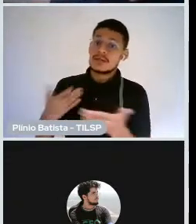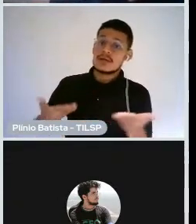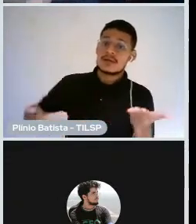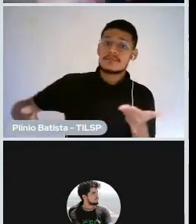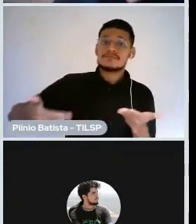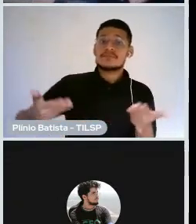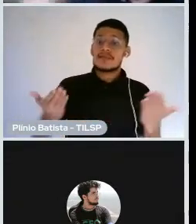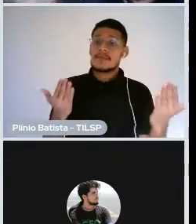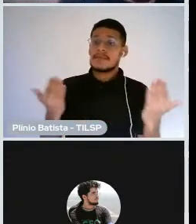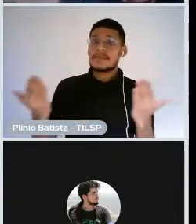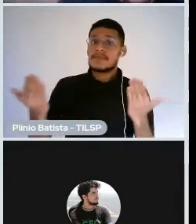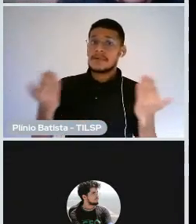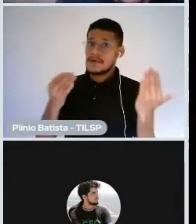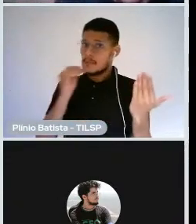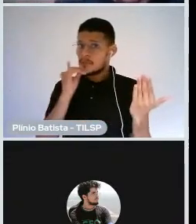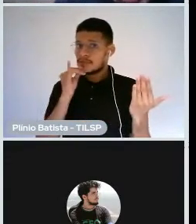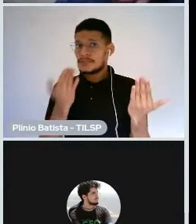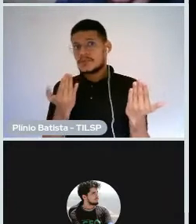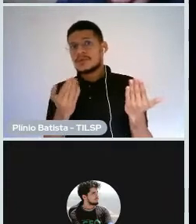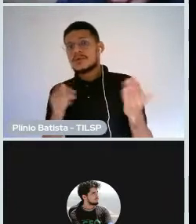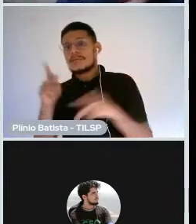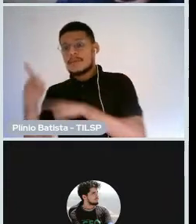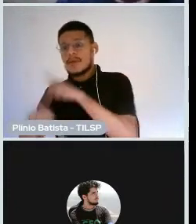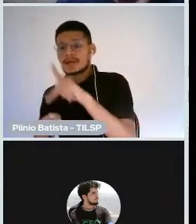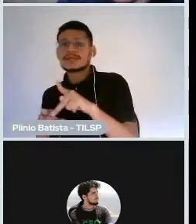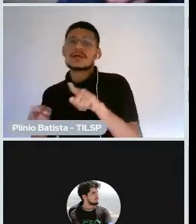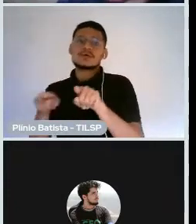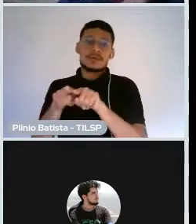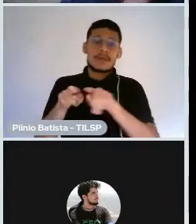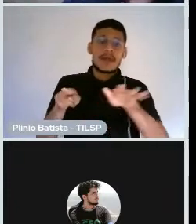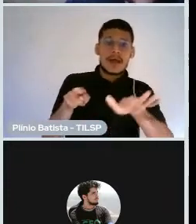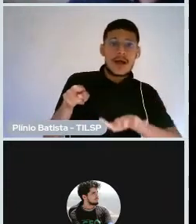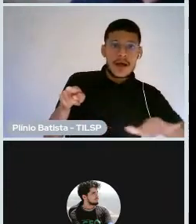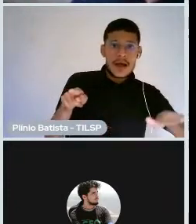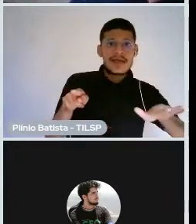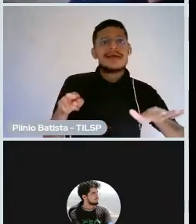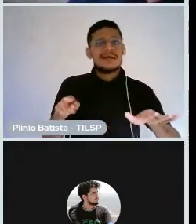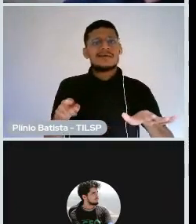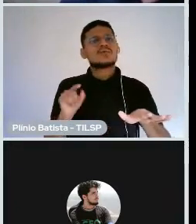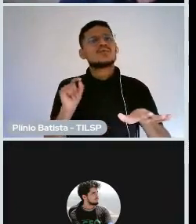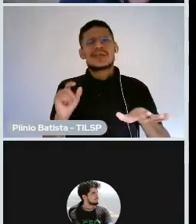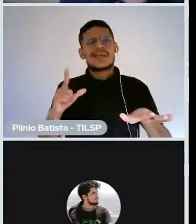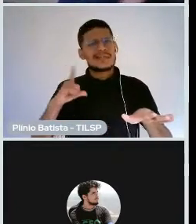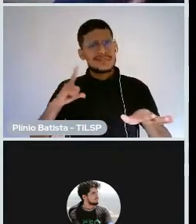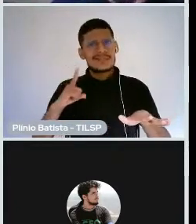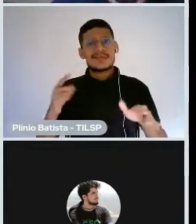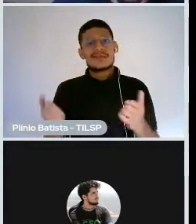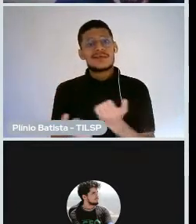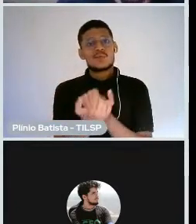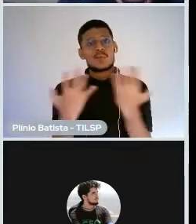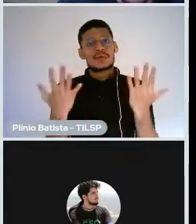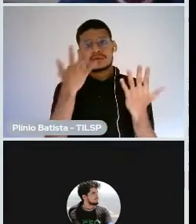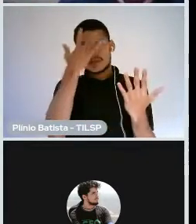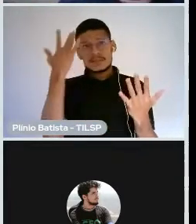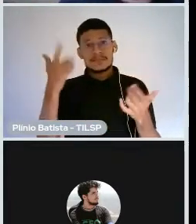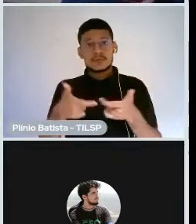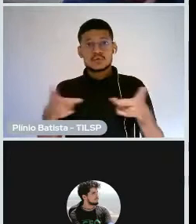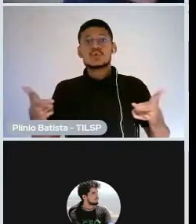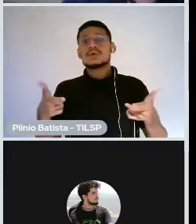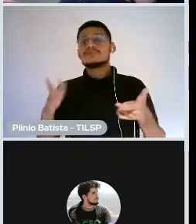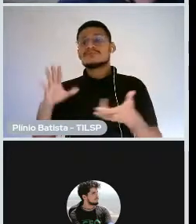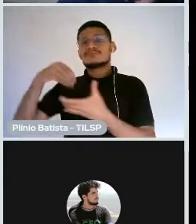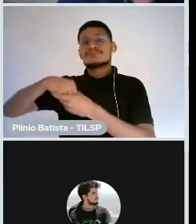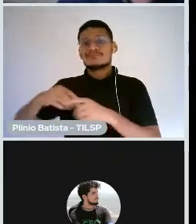população com a área, o tamanho da área, a gente tem uma quantidade muito grande de habitantes por metro quadrado, mas